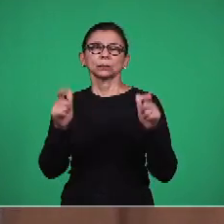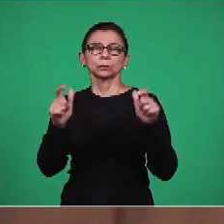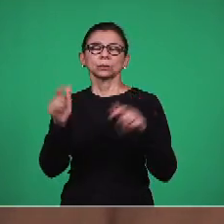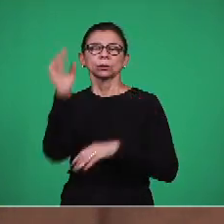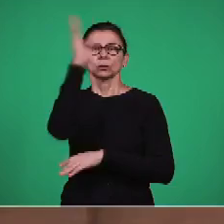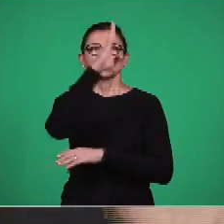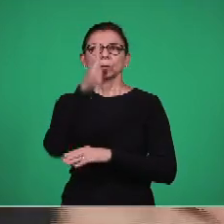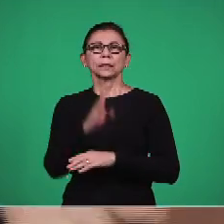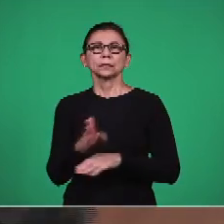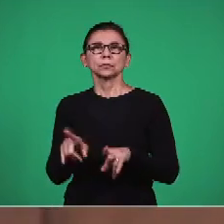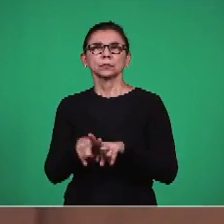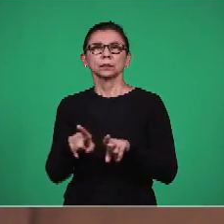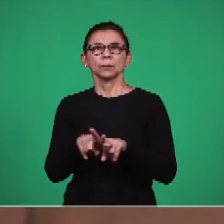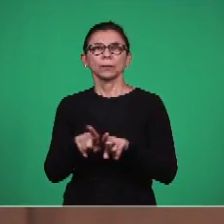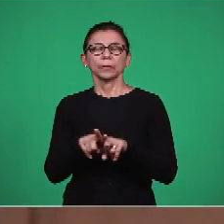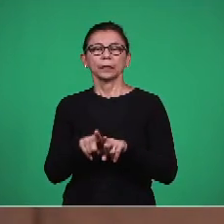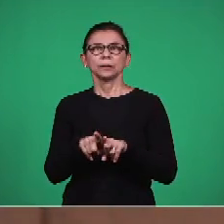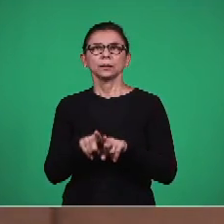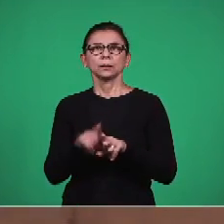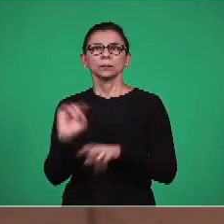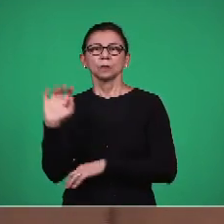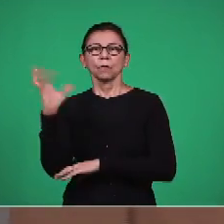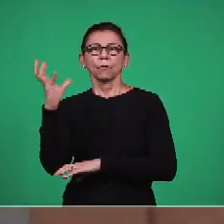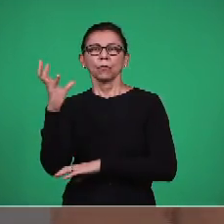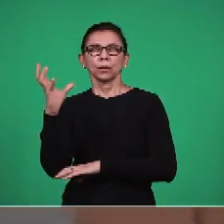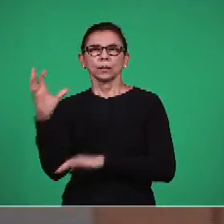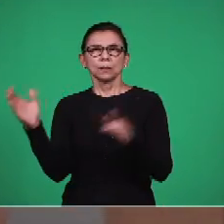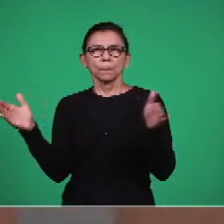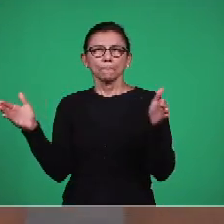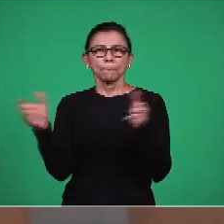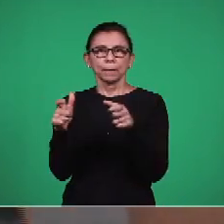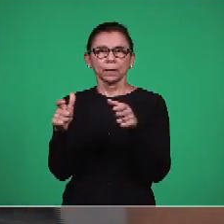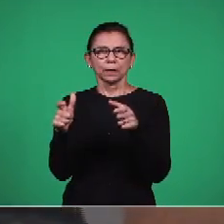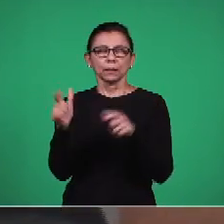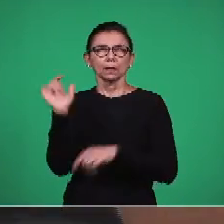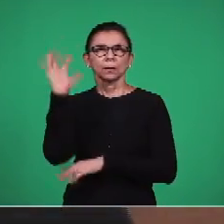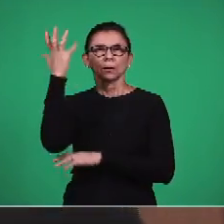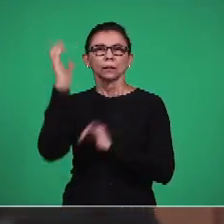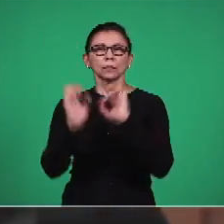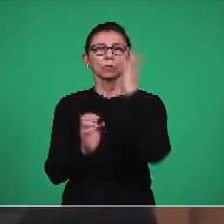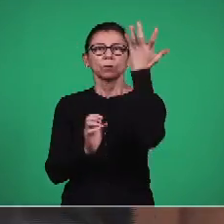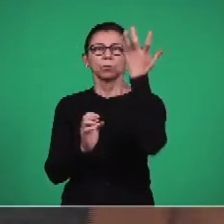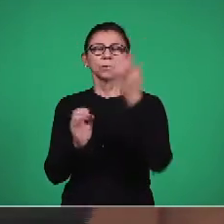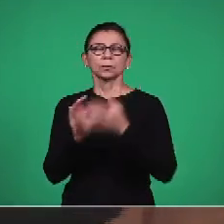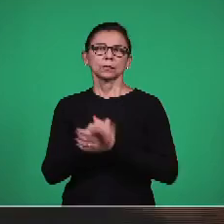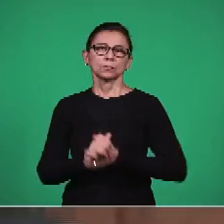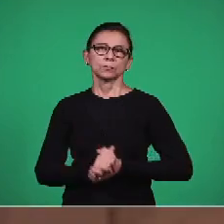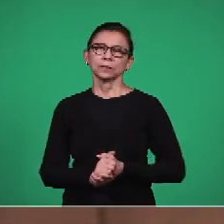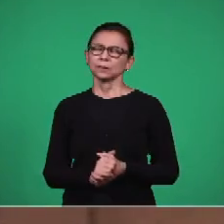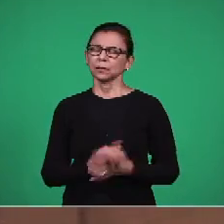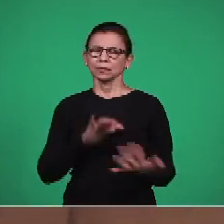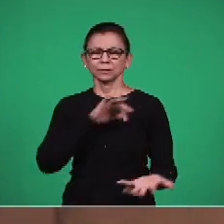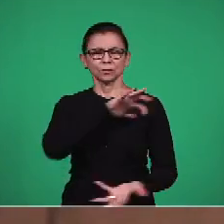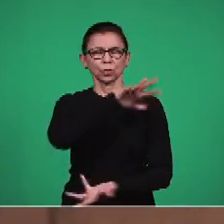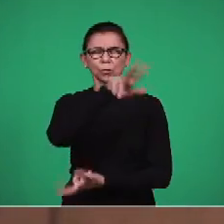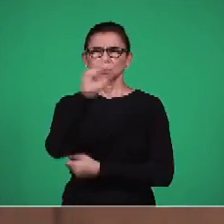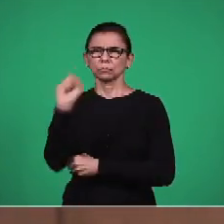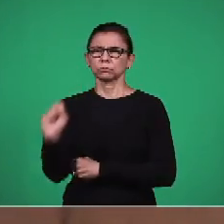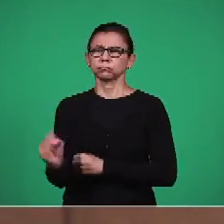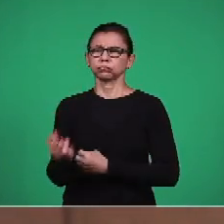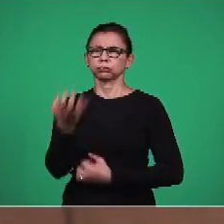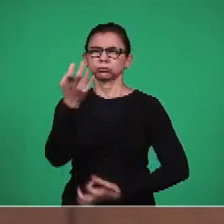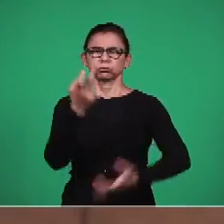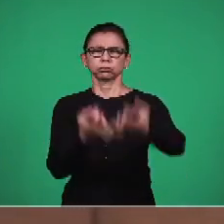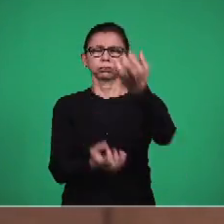uma coisa terrível, né? Isso é na mesma data na Austrália também. Não, o mundo todo está pegando fogo. Tudo nesses dias